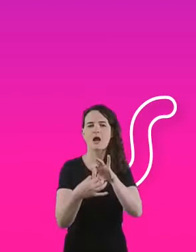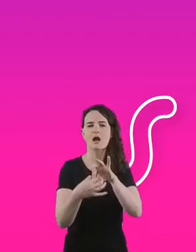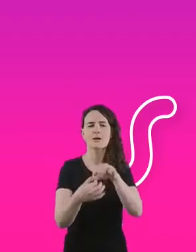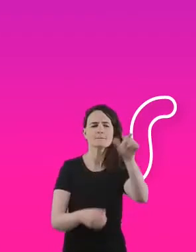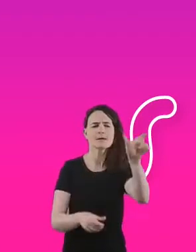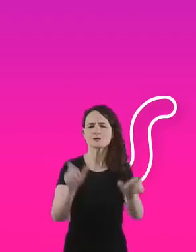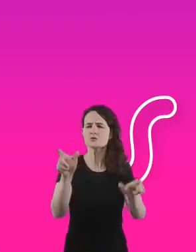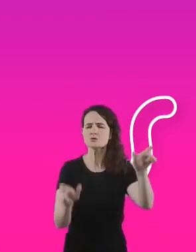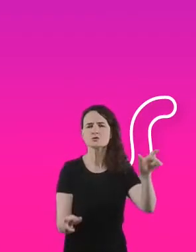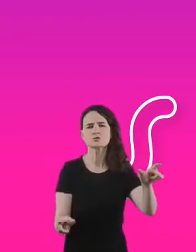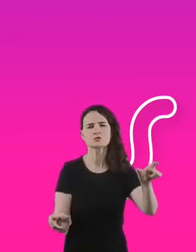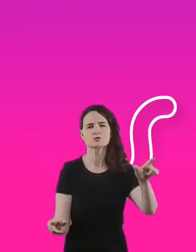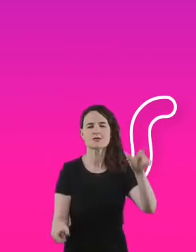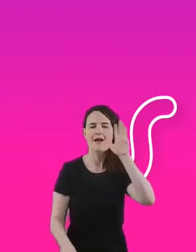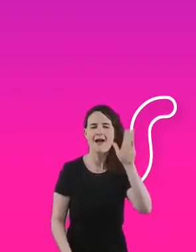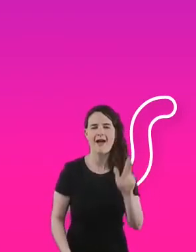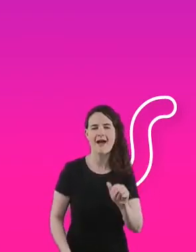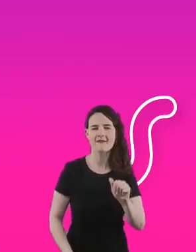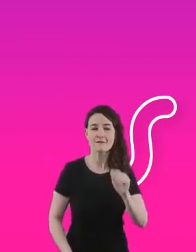Zaika, como é o caso do Daniel,